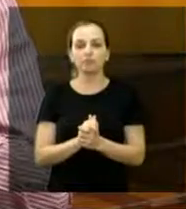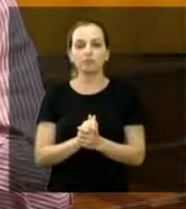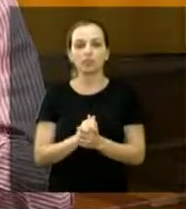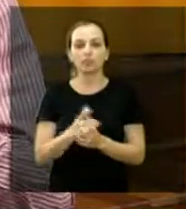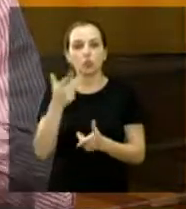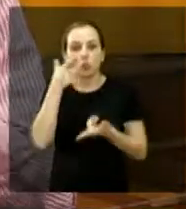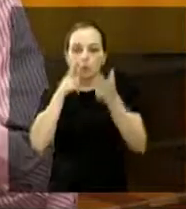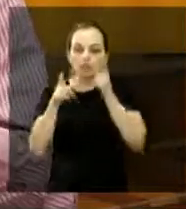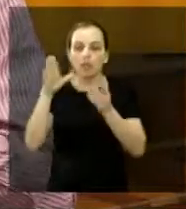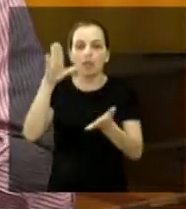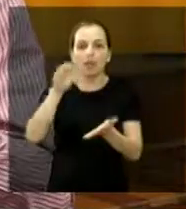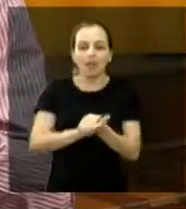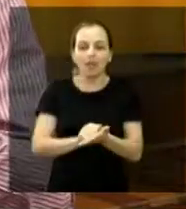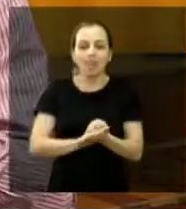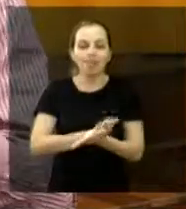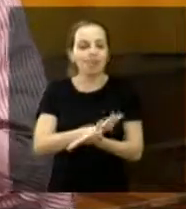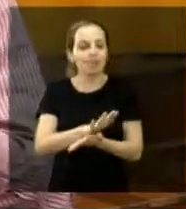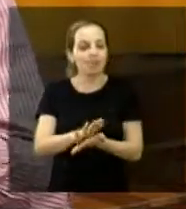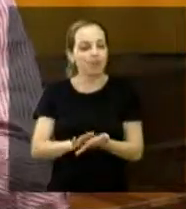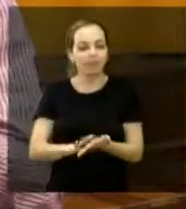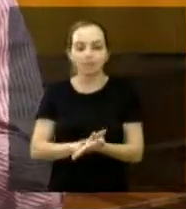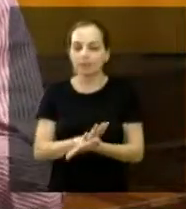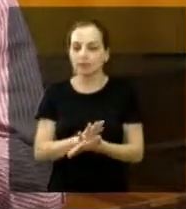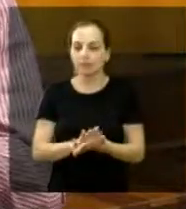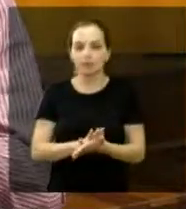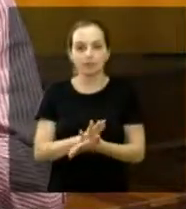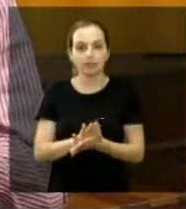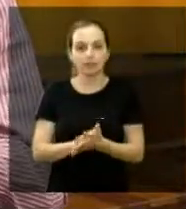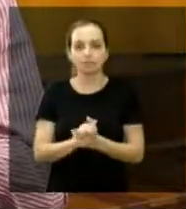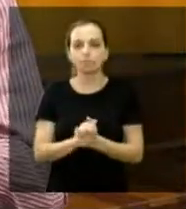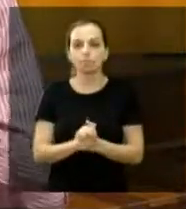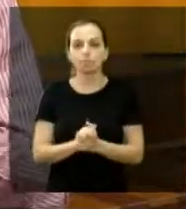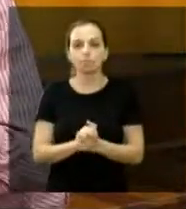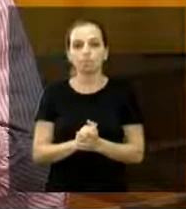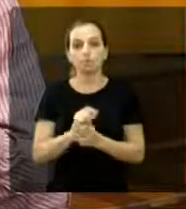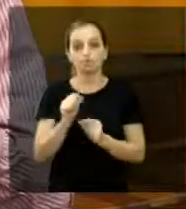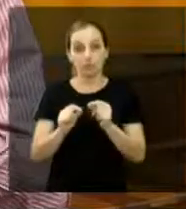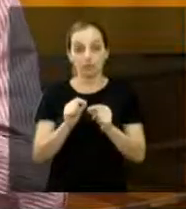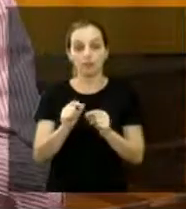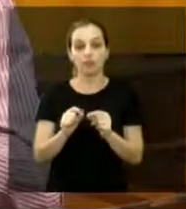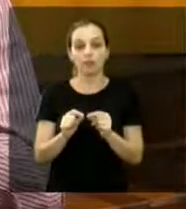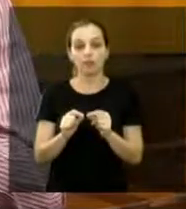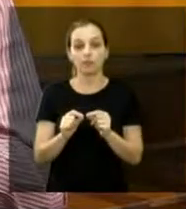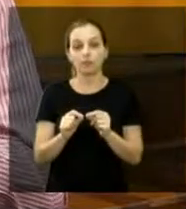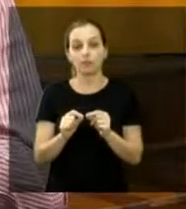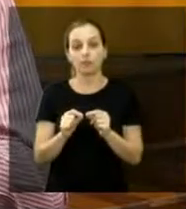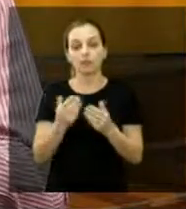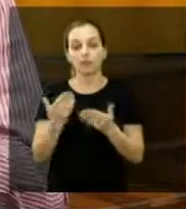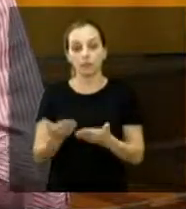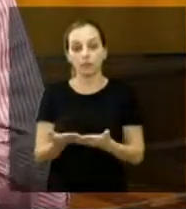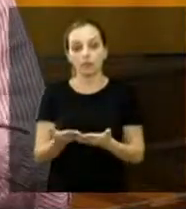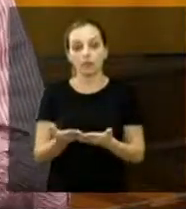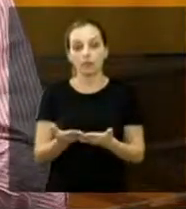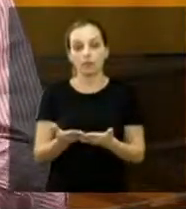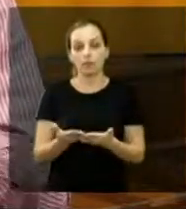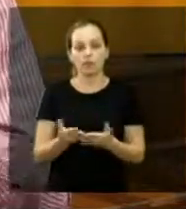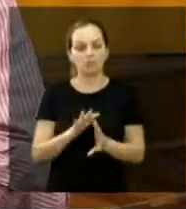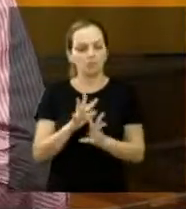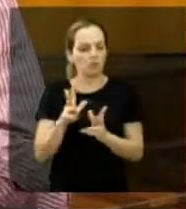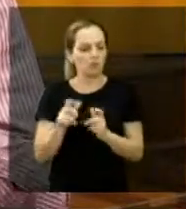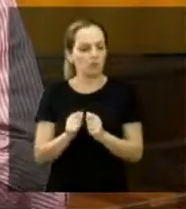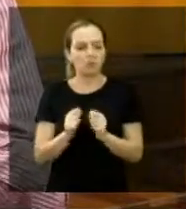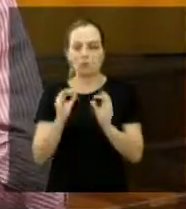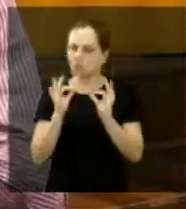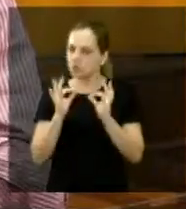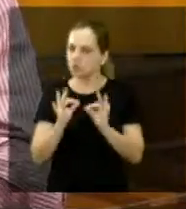falei, mas o Carlinhos estava lá, o Carlos Costa, que era um operador muito competente, era o Marinho Rosa da época, né? Estava tudo certo, modulou, a